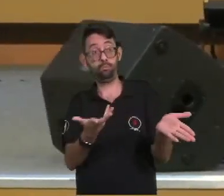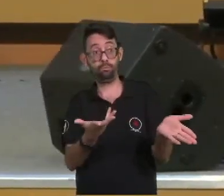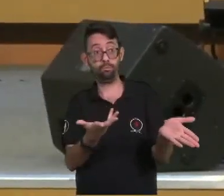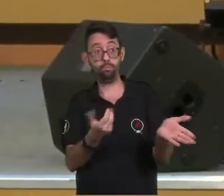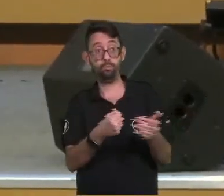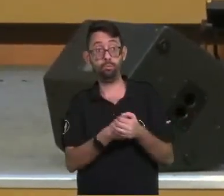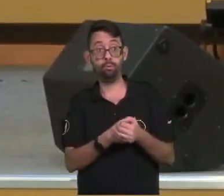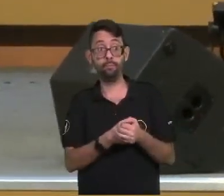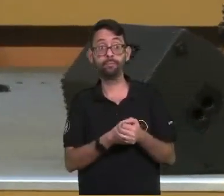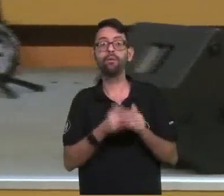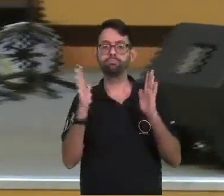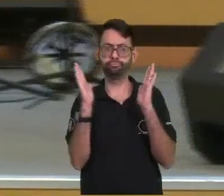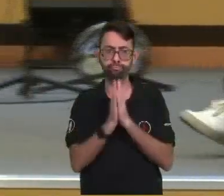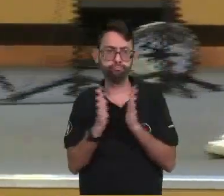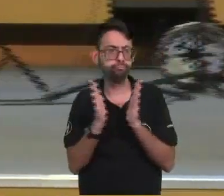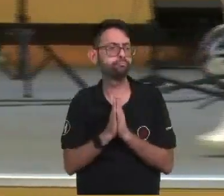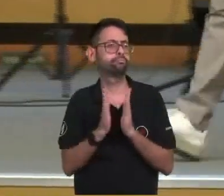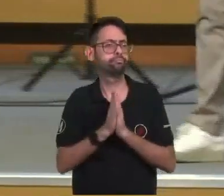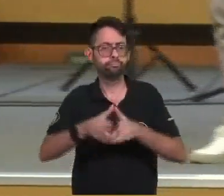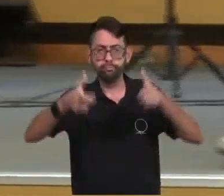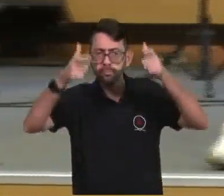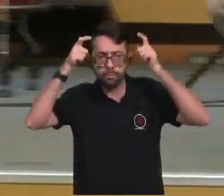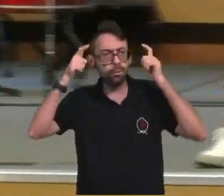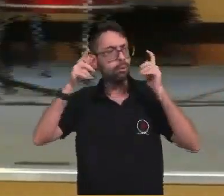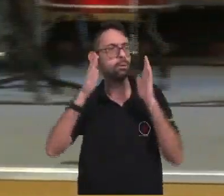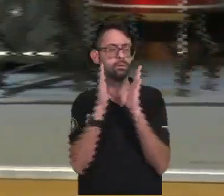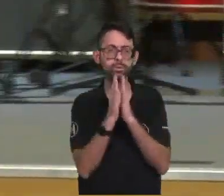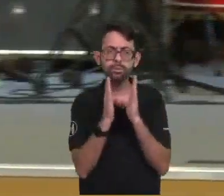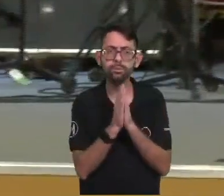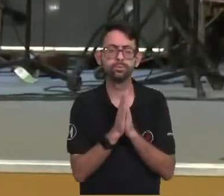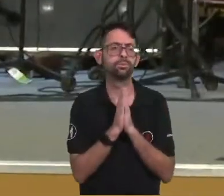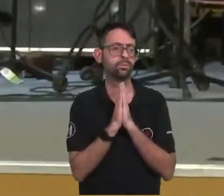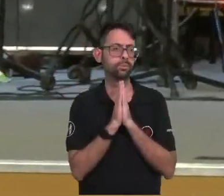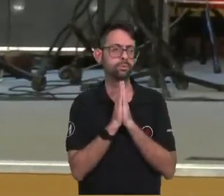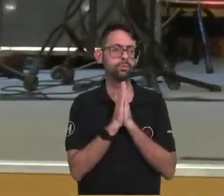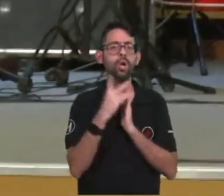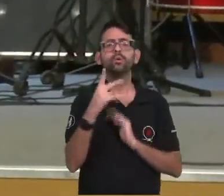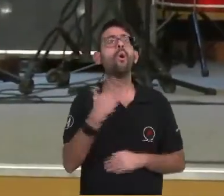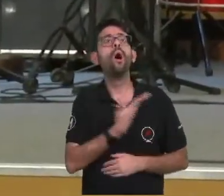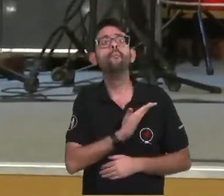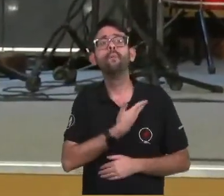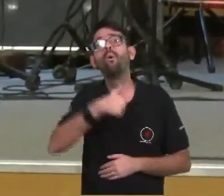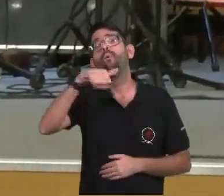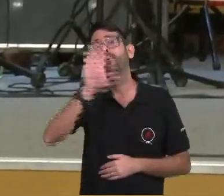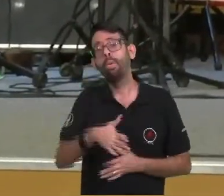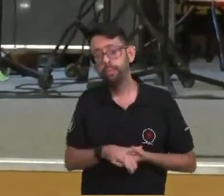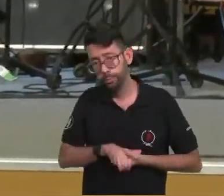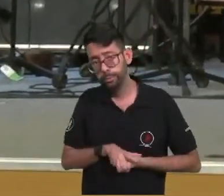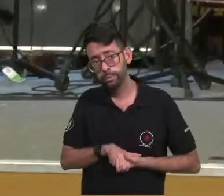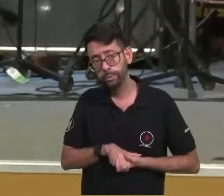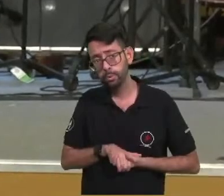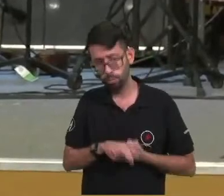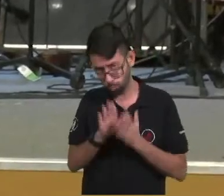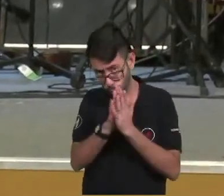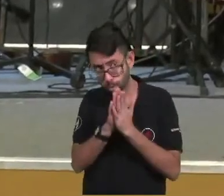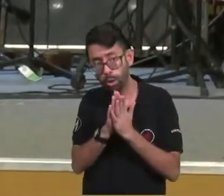eles estão orando, o Ezequias... Ô, oh, querido, quem são seus amigos? Tu tem amigo de oração?